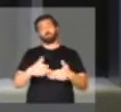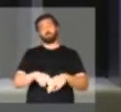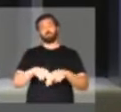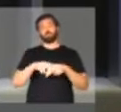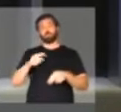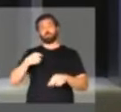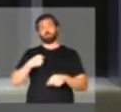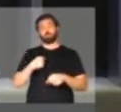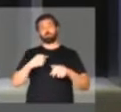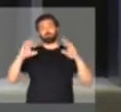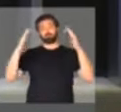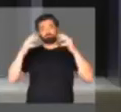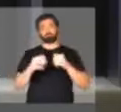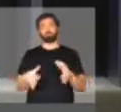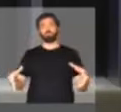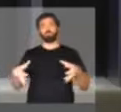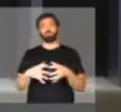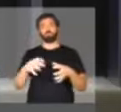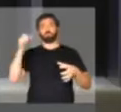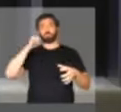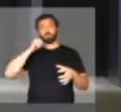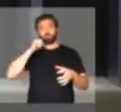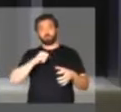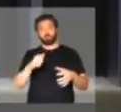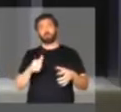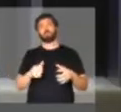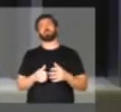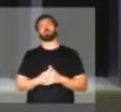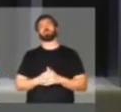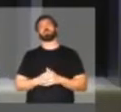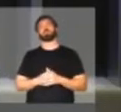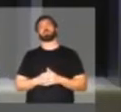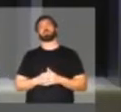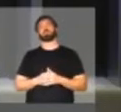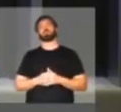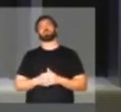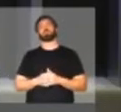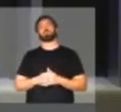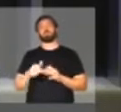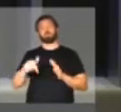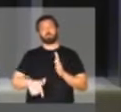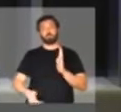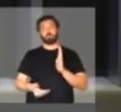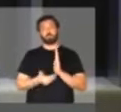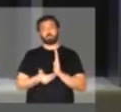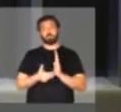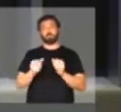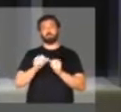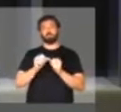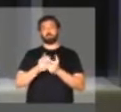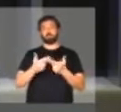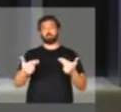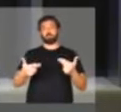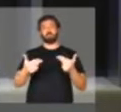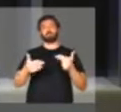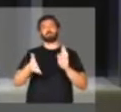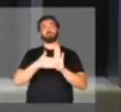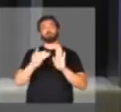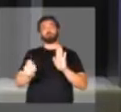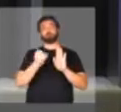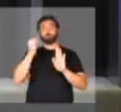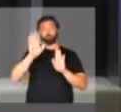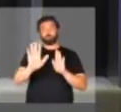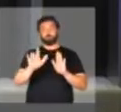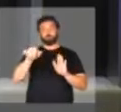sentido, eu congratulo com a bancada feminina, a bancada feminista, que tem nesta casa colocado uma pauta muito importante.